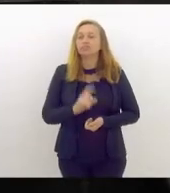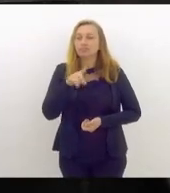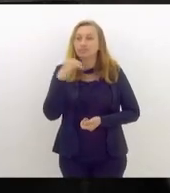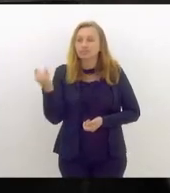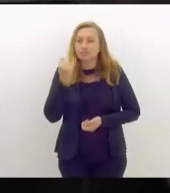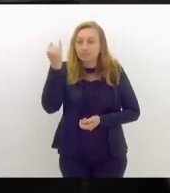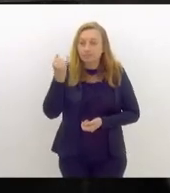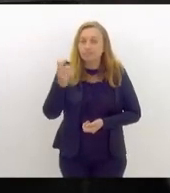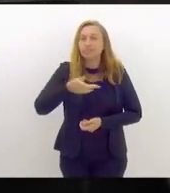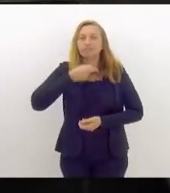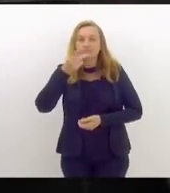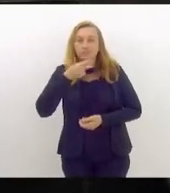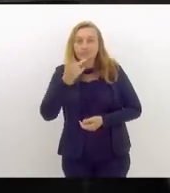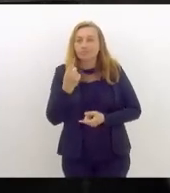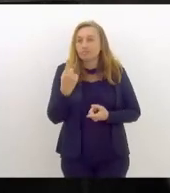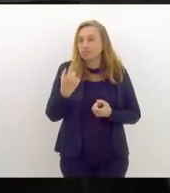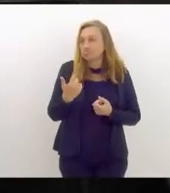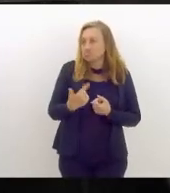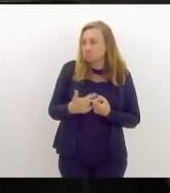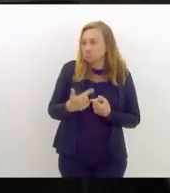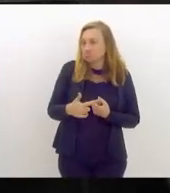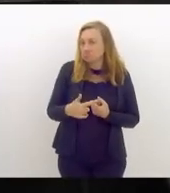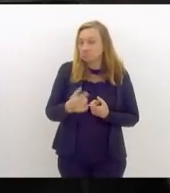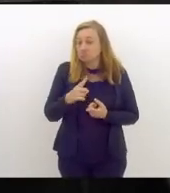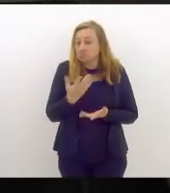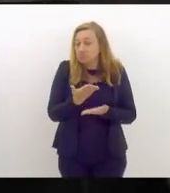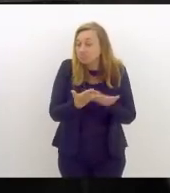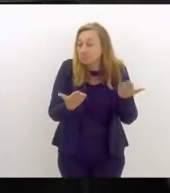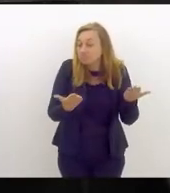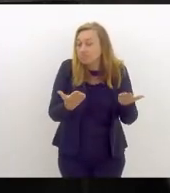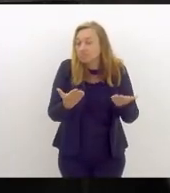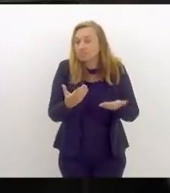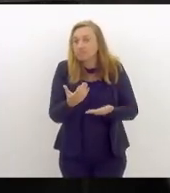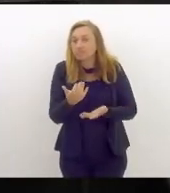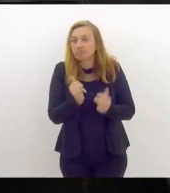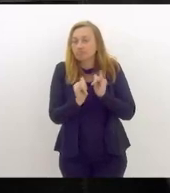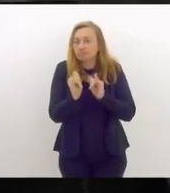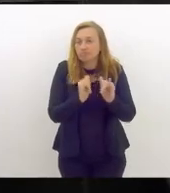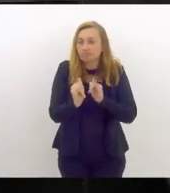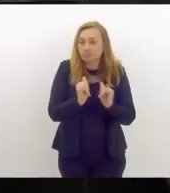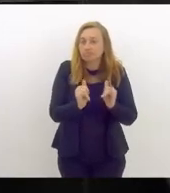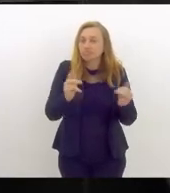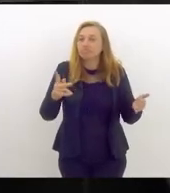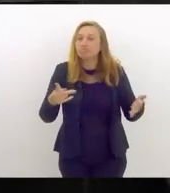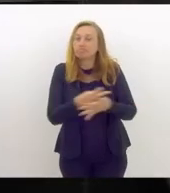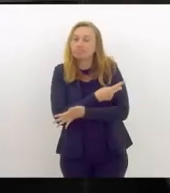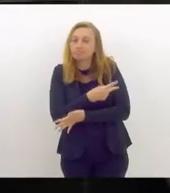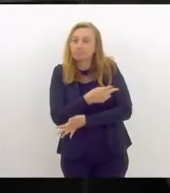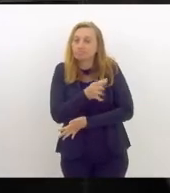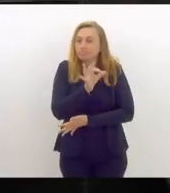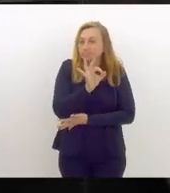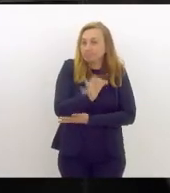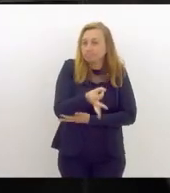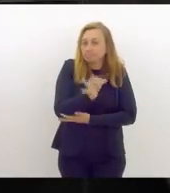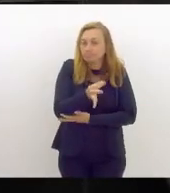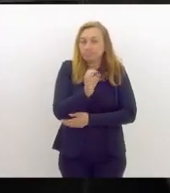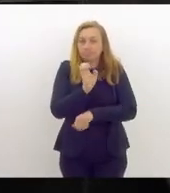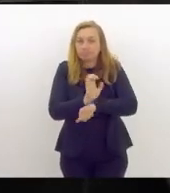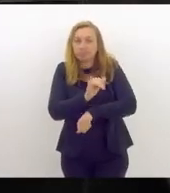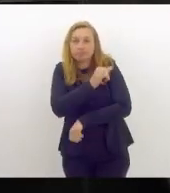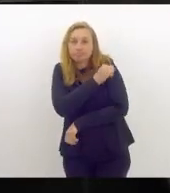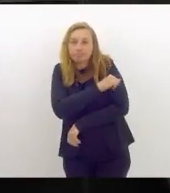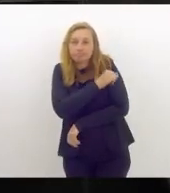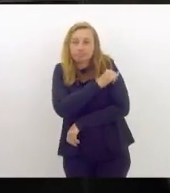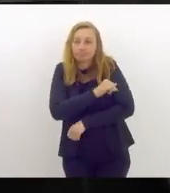isso seja dito, porque senão a gente fica aqui se perdendo em números, mas o que está acontecendo efetivamente no estado do